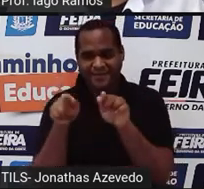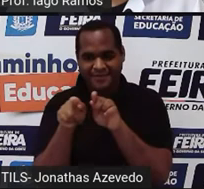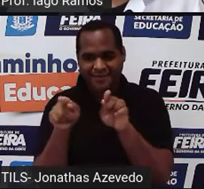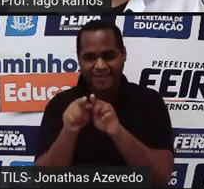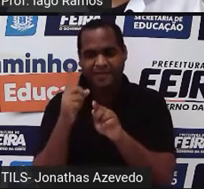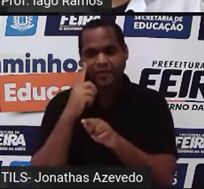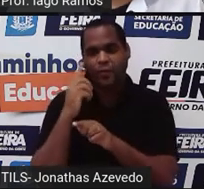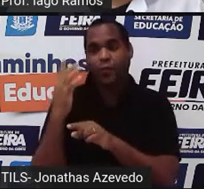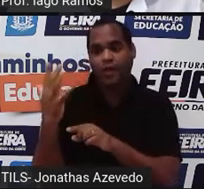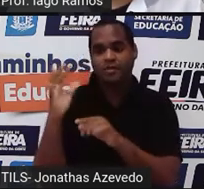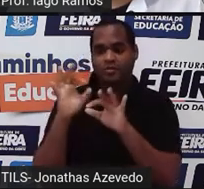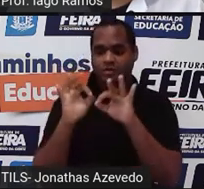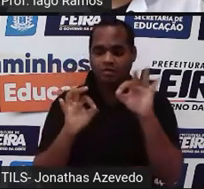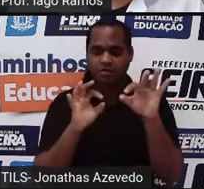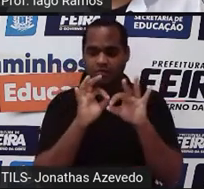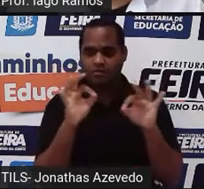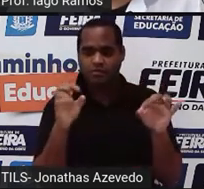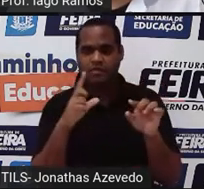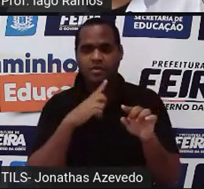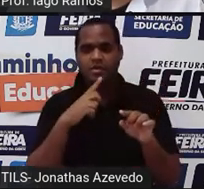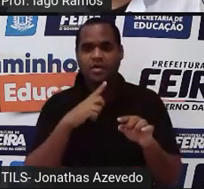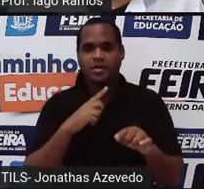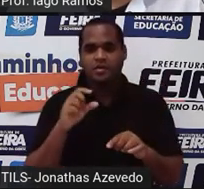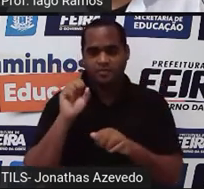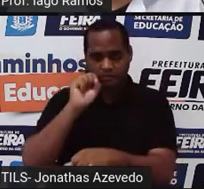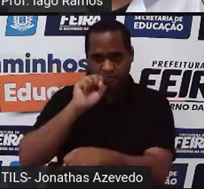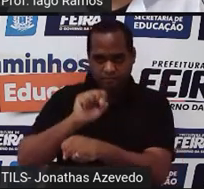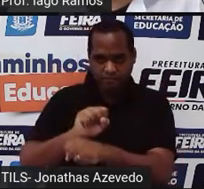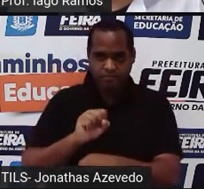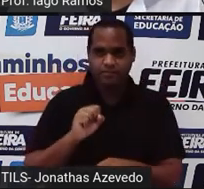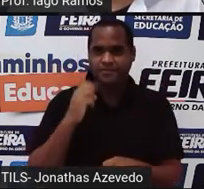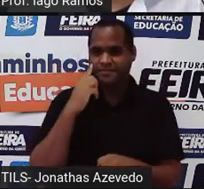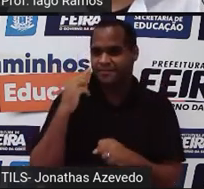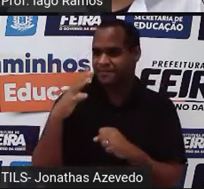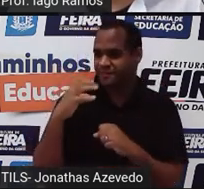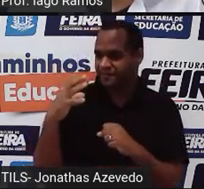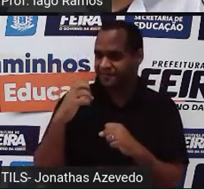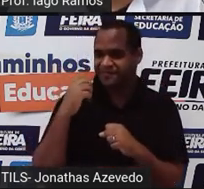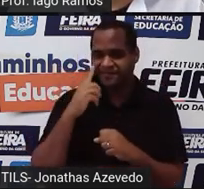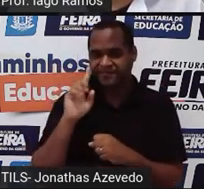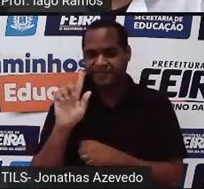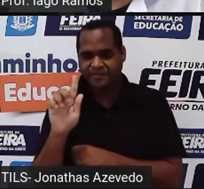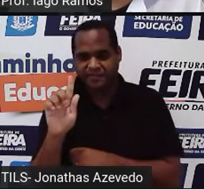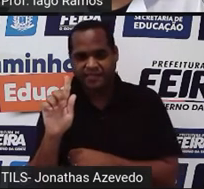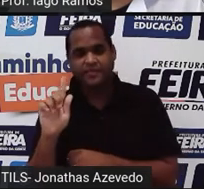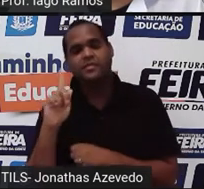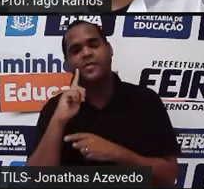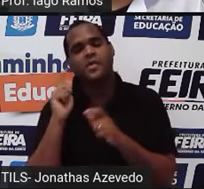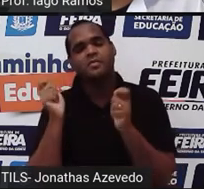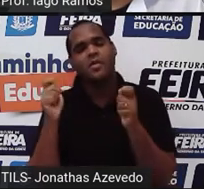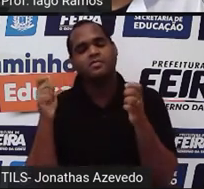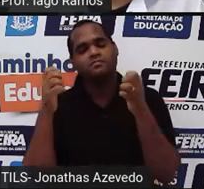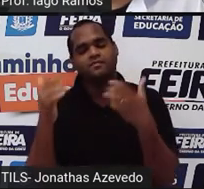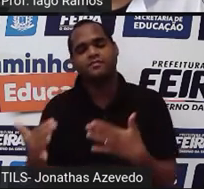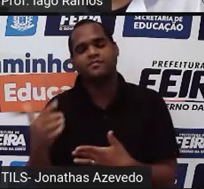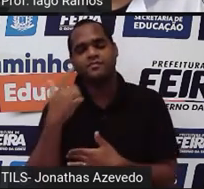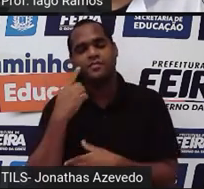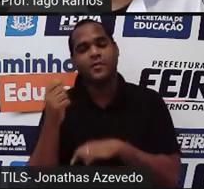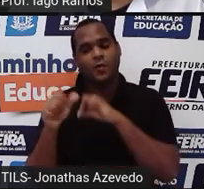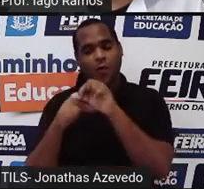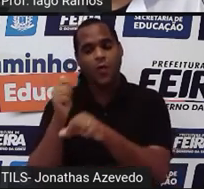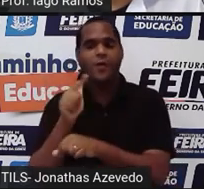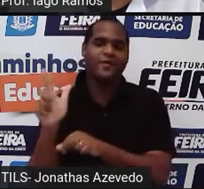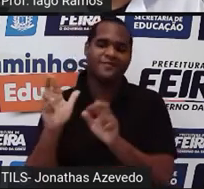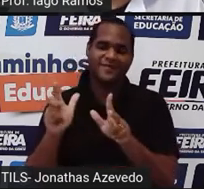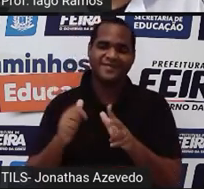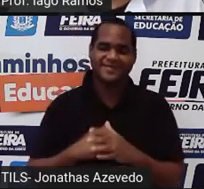4 quadrados de distância até a reta. Então, parando aqui, ó, o reflexo daquele ponto G vai ser um outro